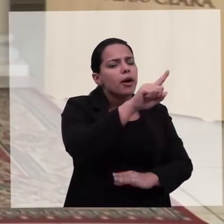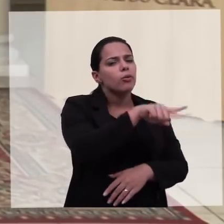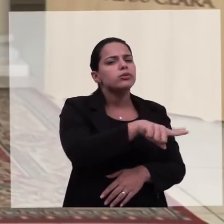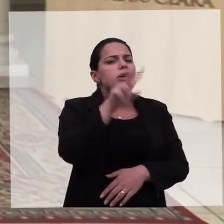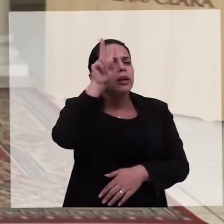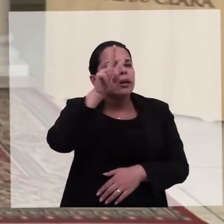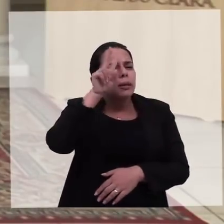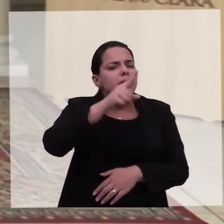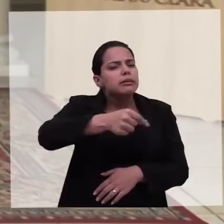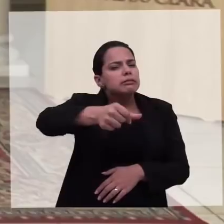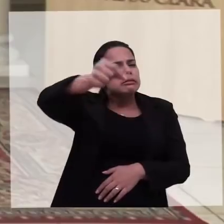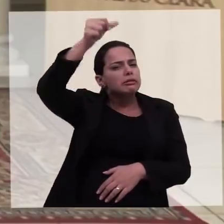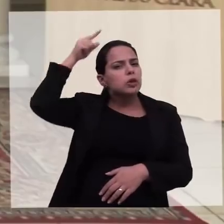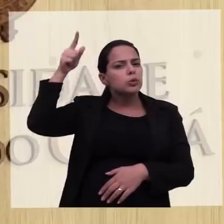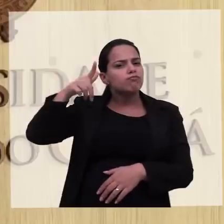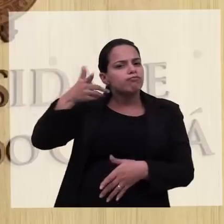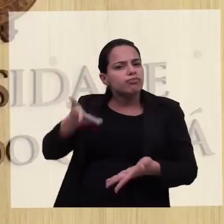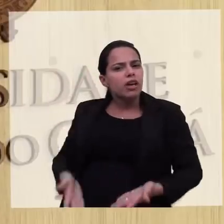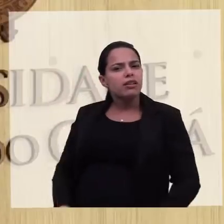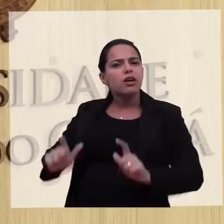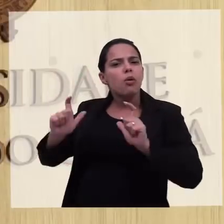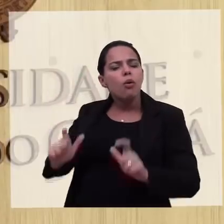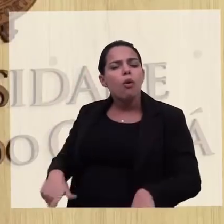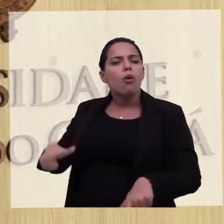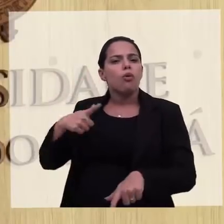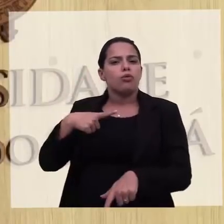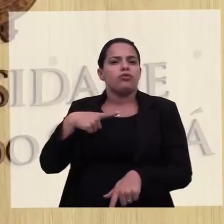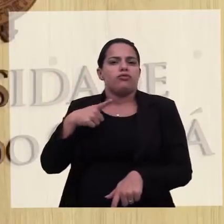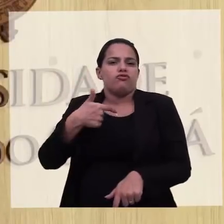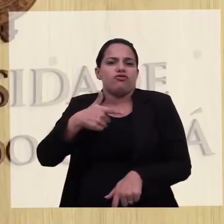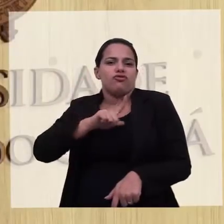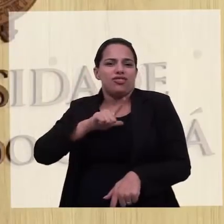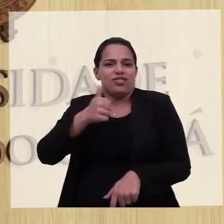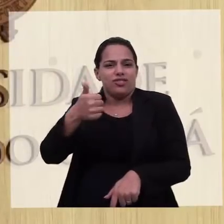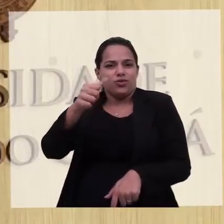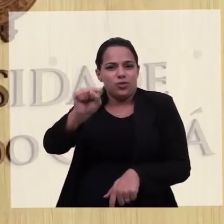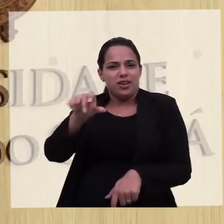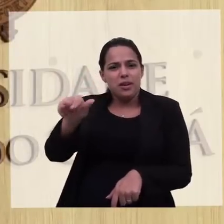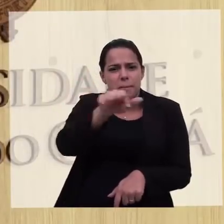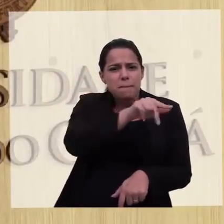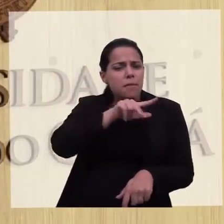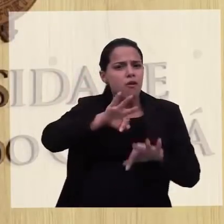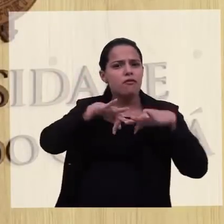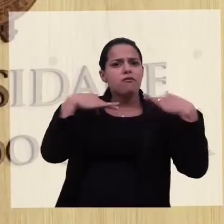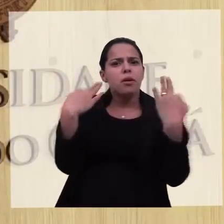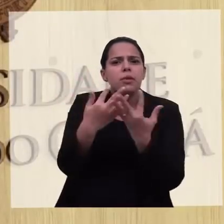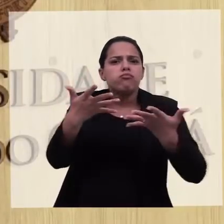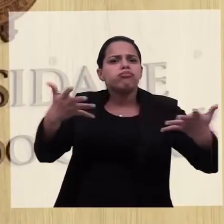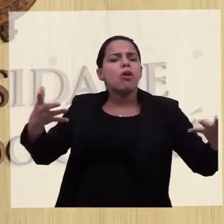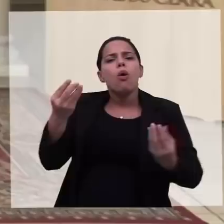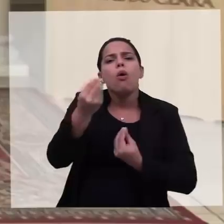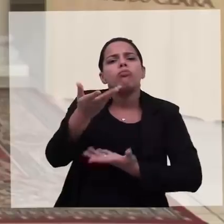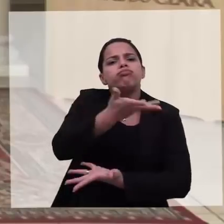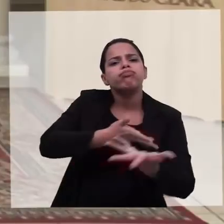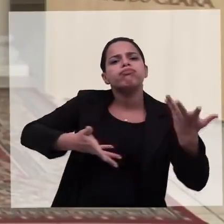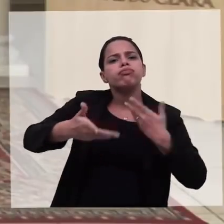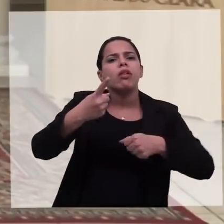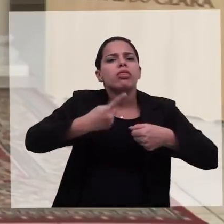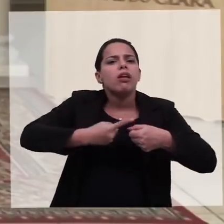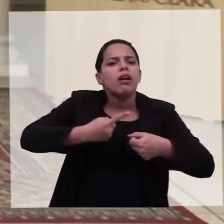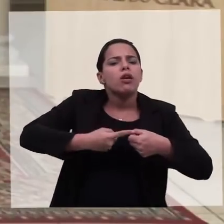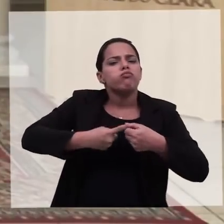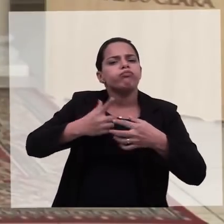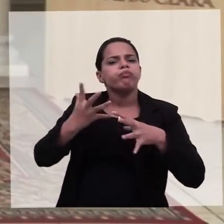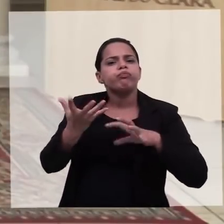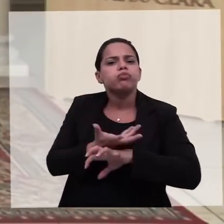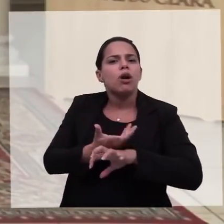Espanha. Professora, a gente sempre começa o programa voltando um pouco na infância. A senhora é de Limoeiro do Norte, nasceu numa família com 19 filhos. Como é que essa vivência